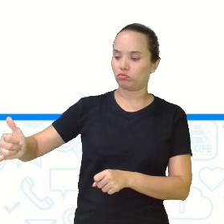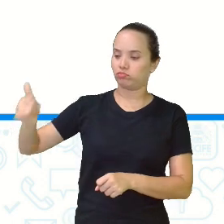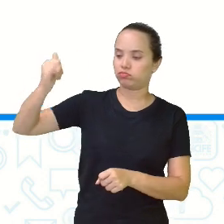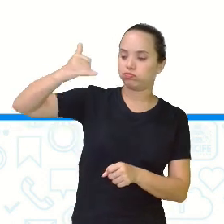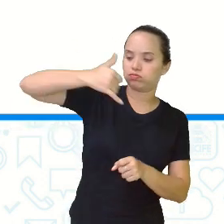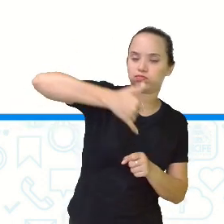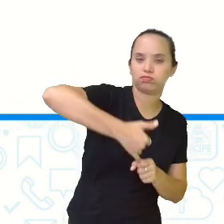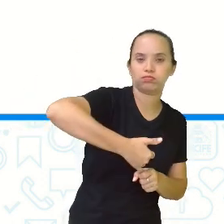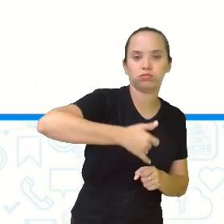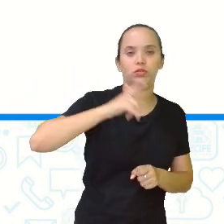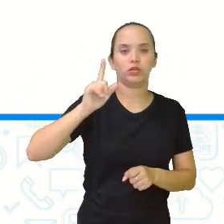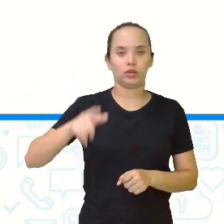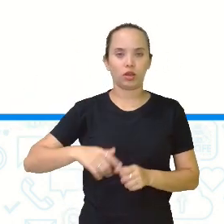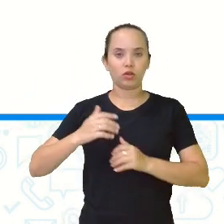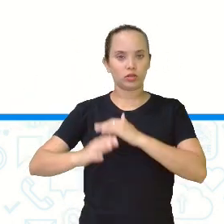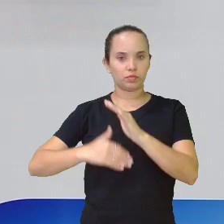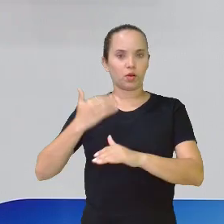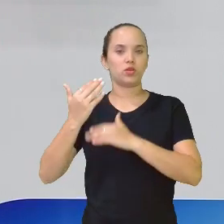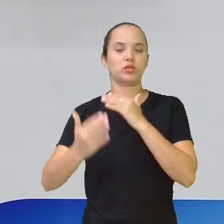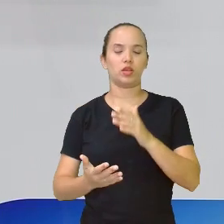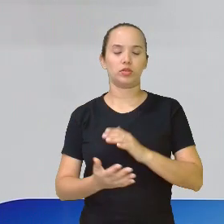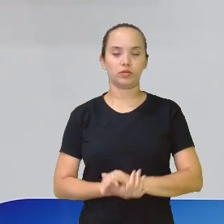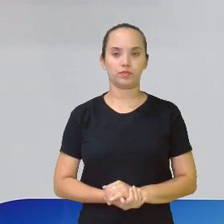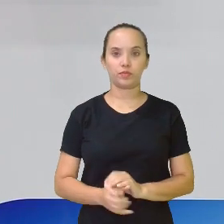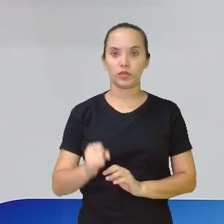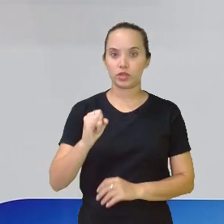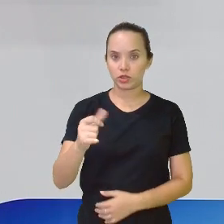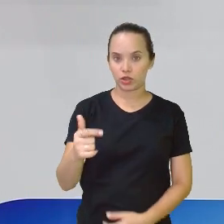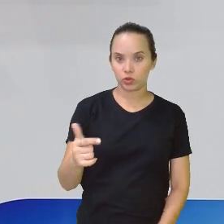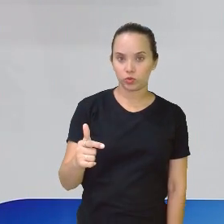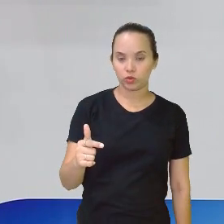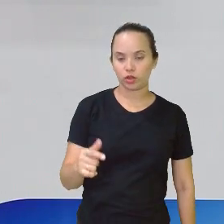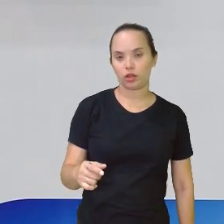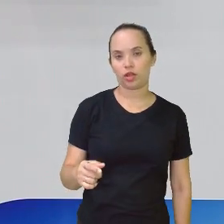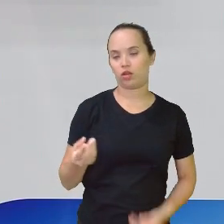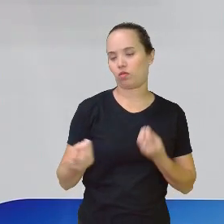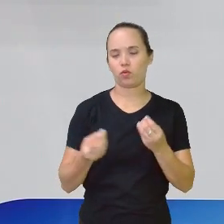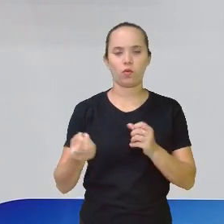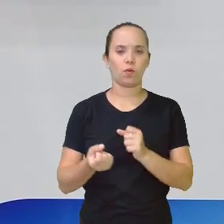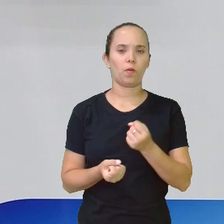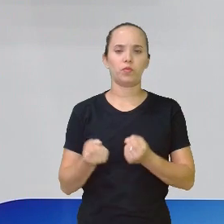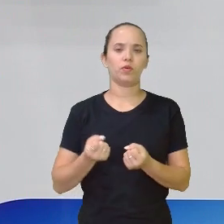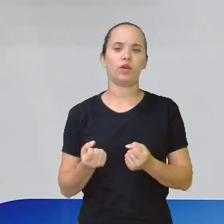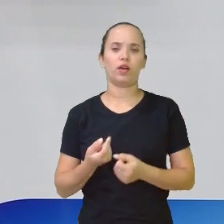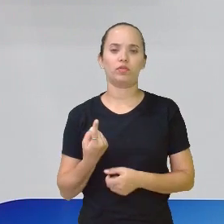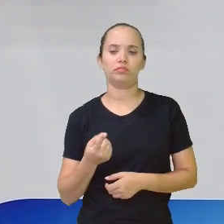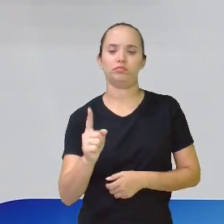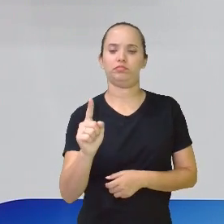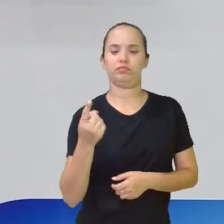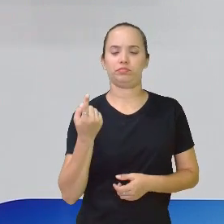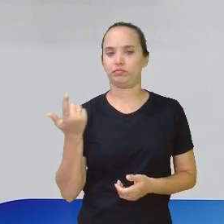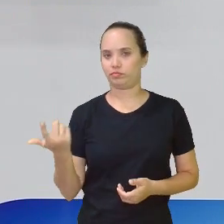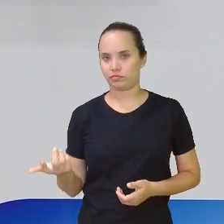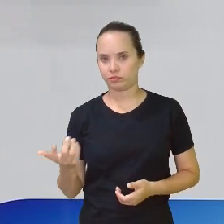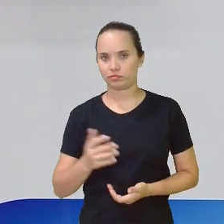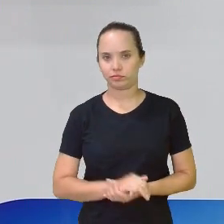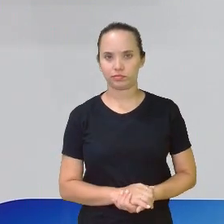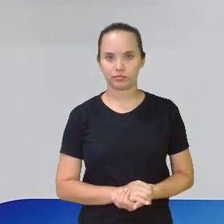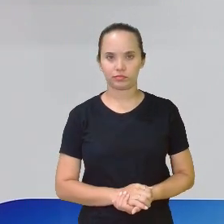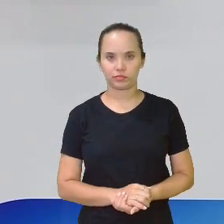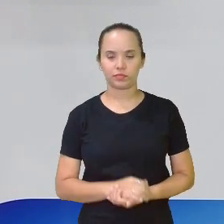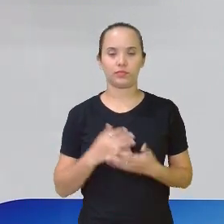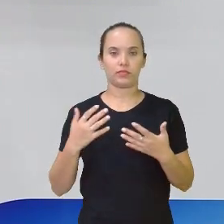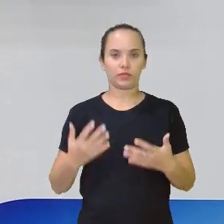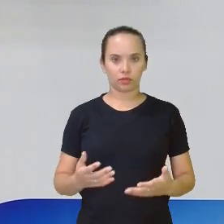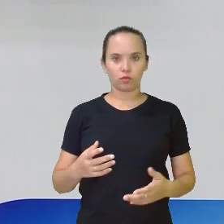o combustível desse processo. Se não tiver gasolina, o carro ele não vai se locomover. Então a gente